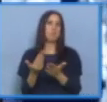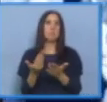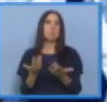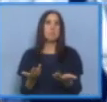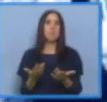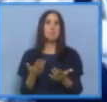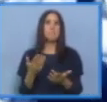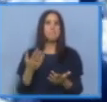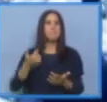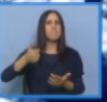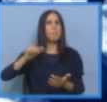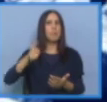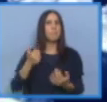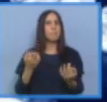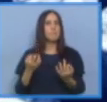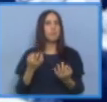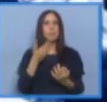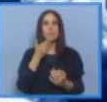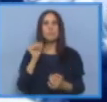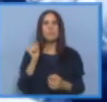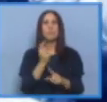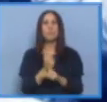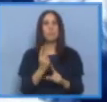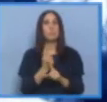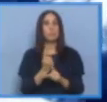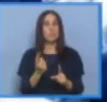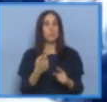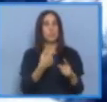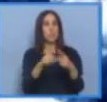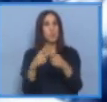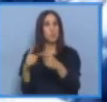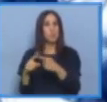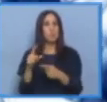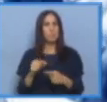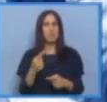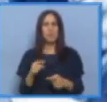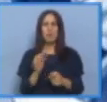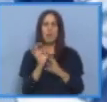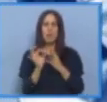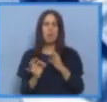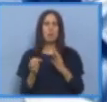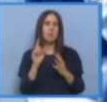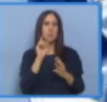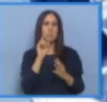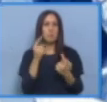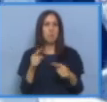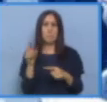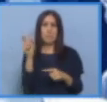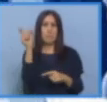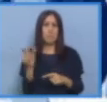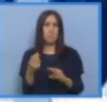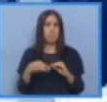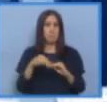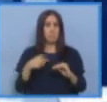e apreciando precisamente a sua experiência. Porquê? Porque na diversidade encontramos também certos elementos que são importantes, não só para ele, mas que me